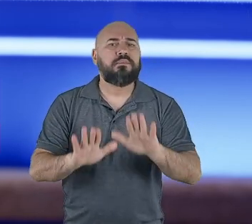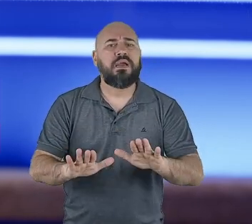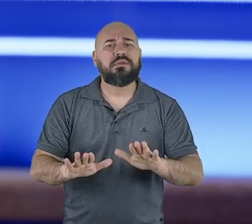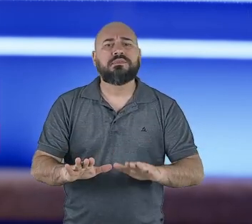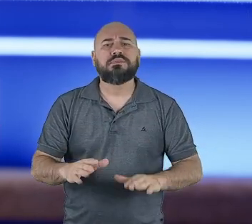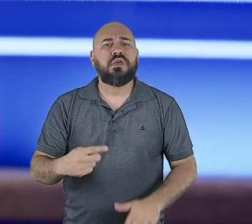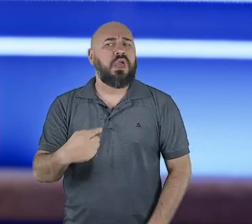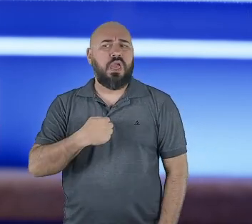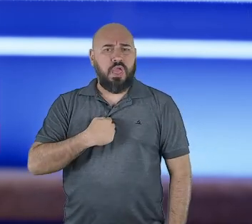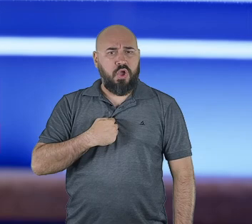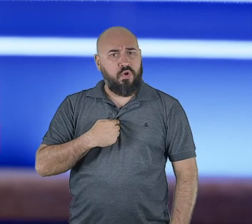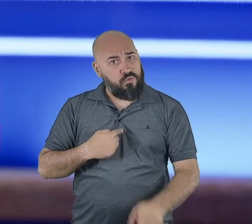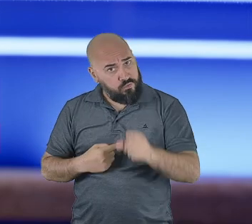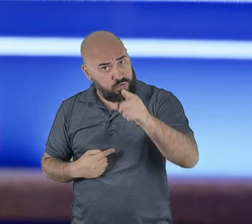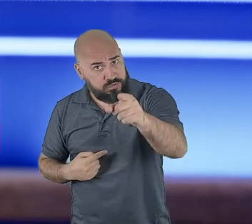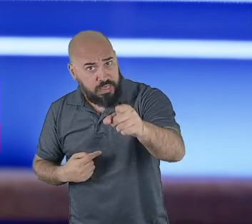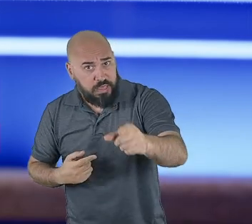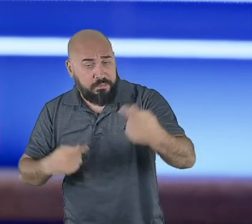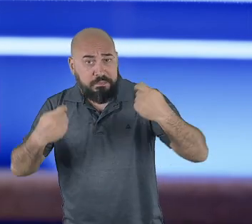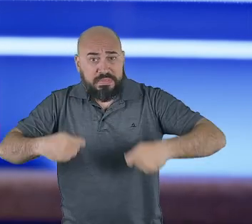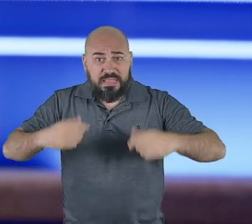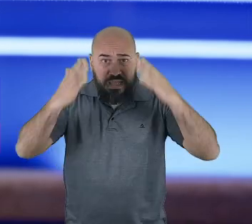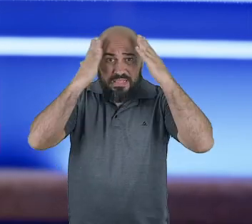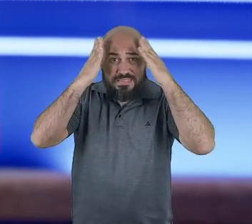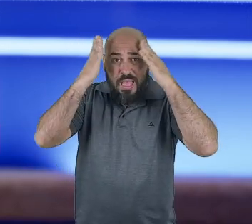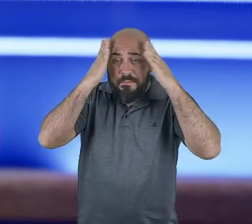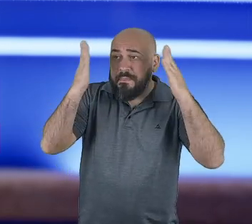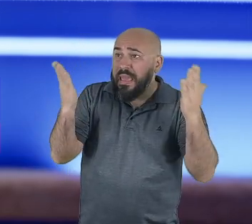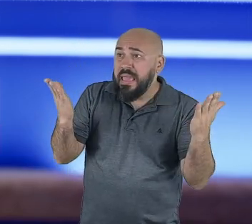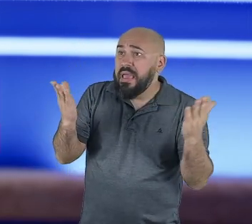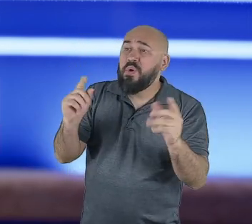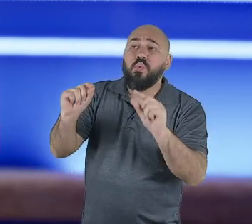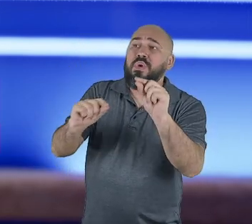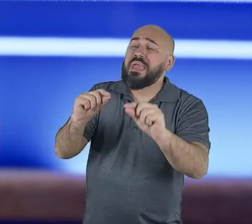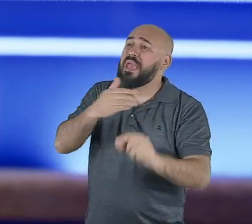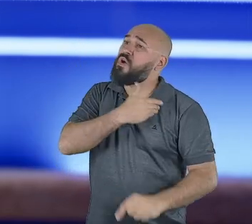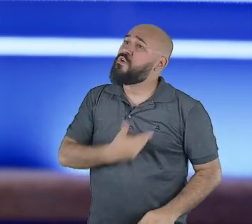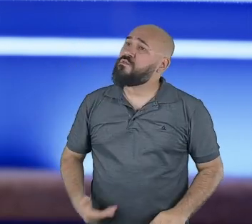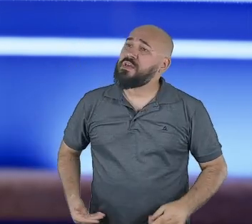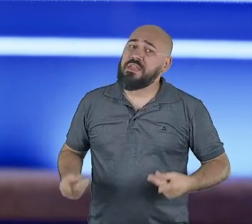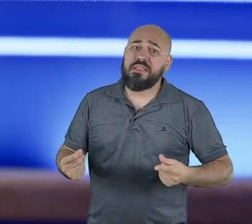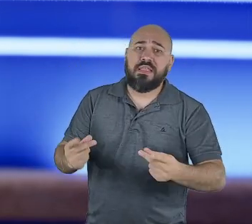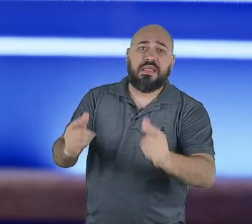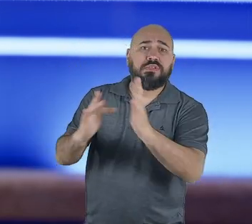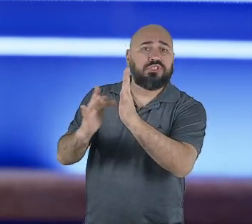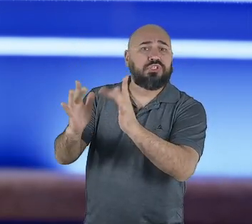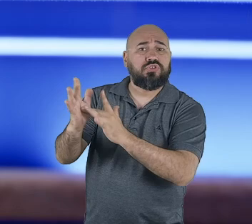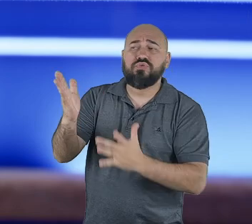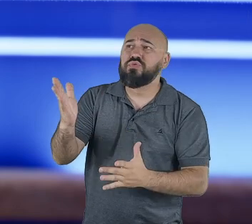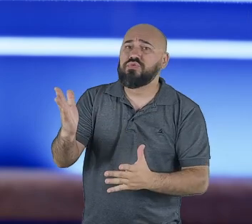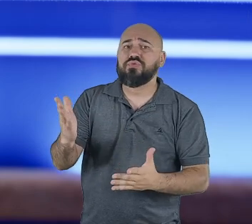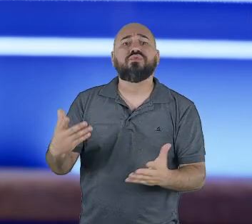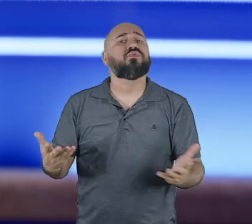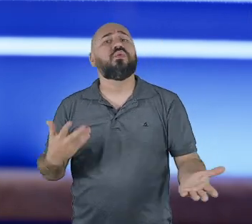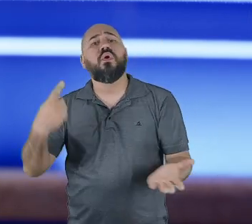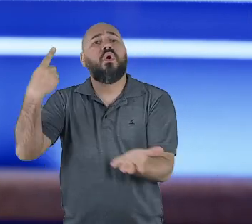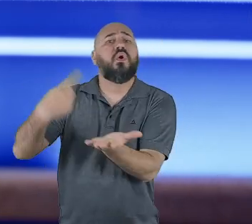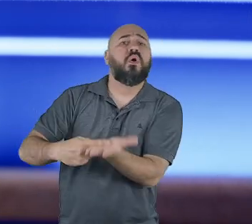que é que eu e você precisamos saber sobre este império eterno e qual é o pacto que Deus estabeleceu